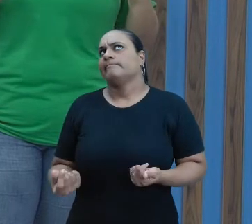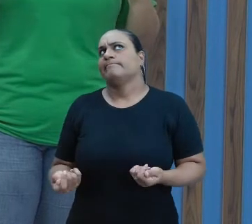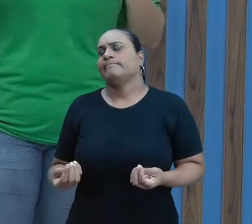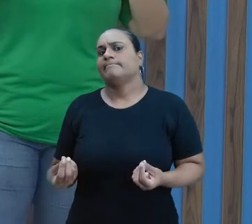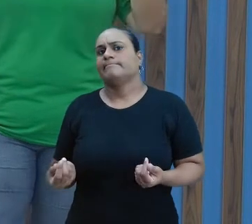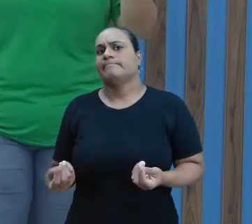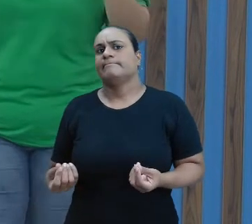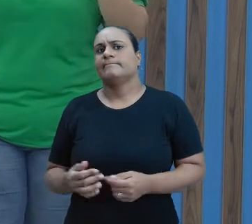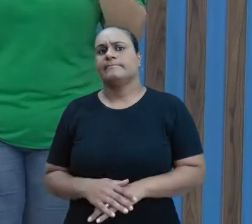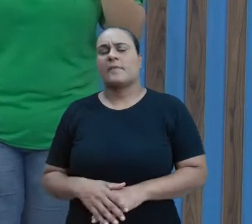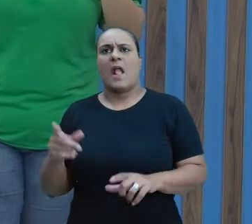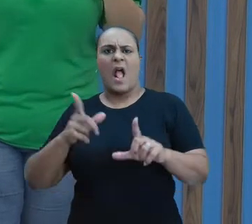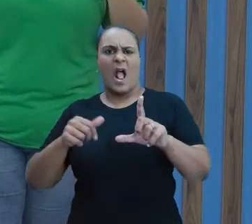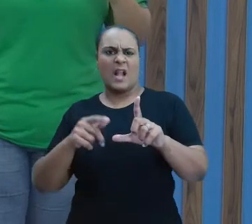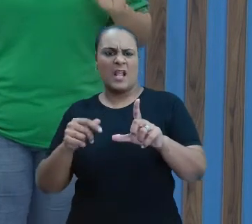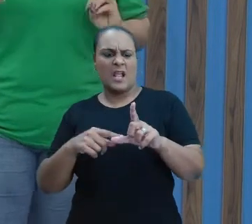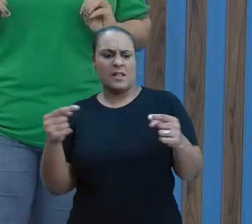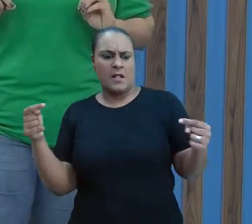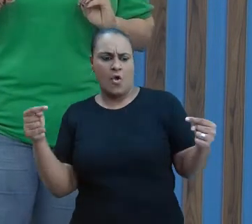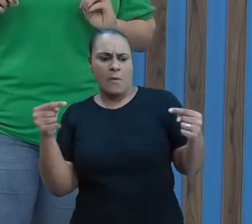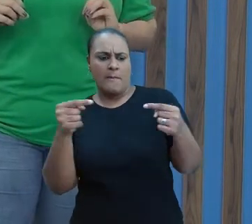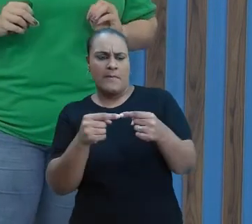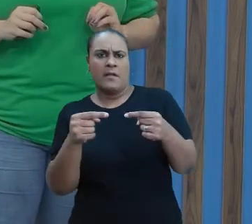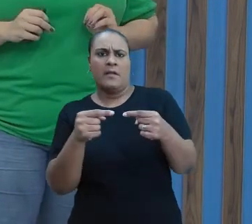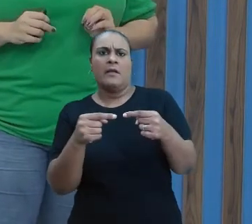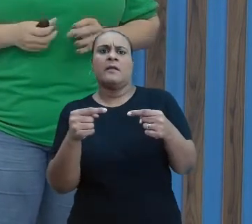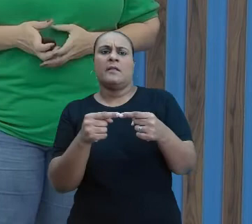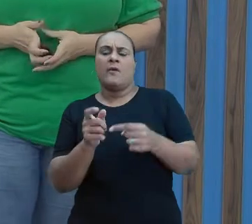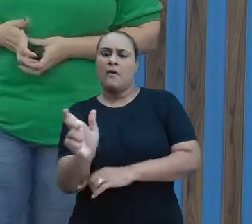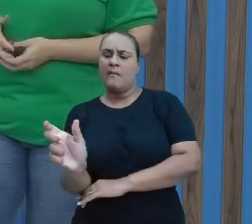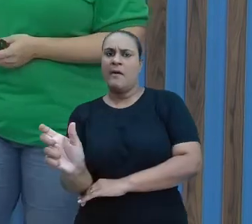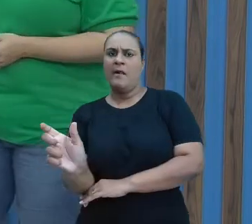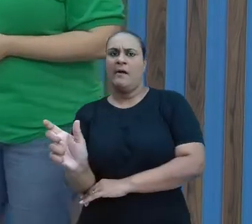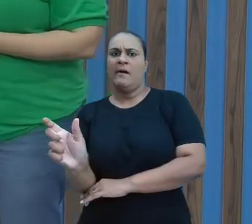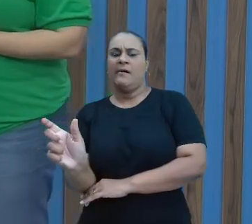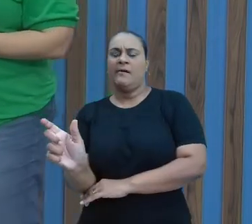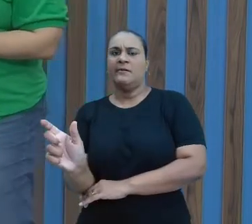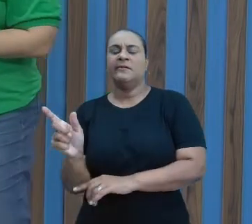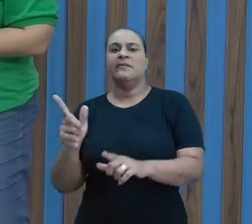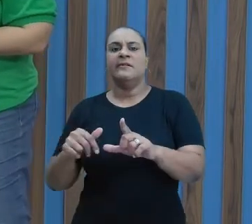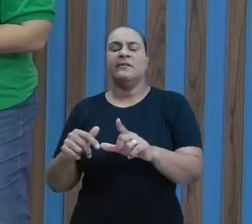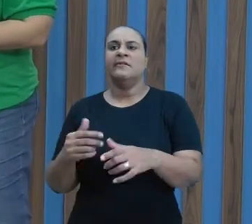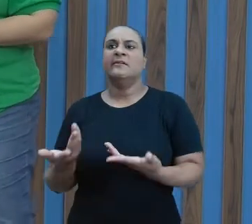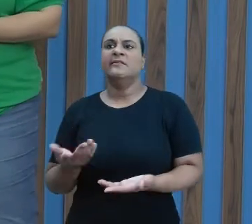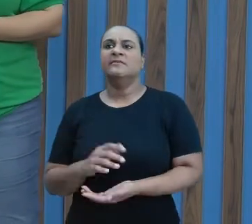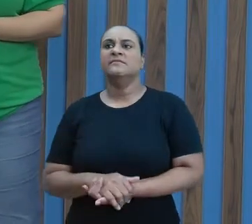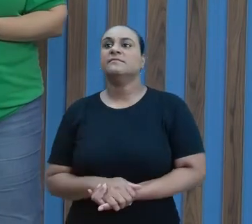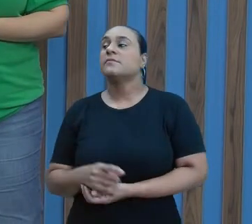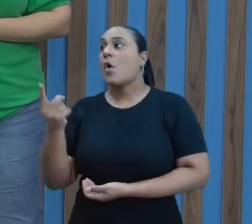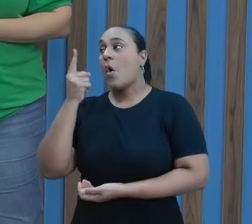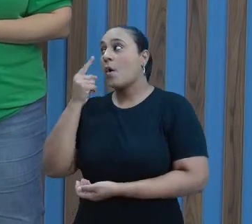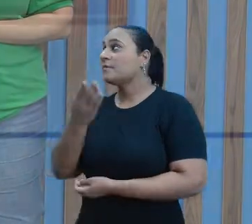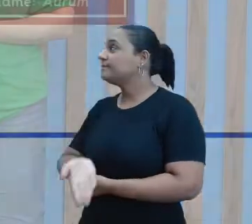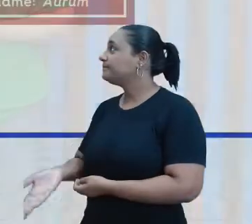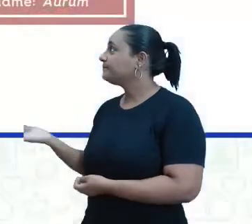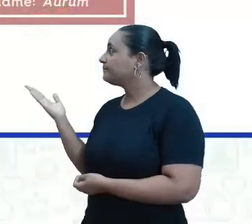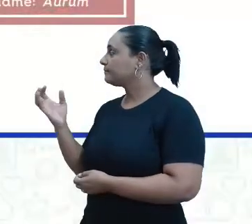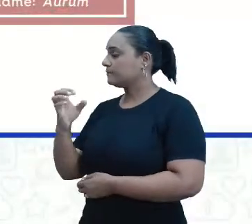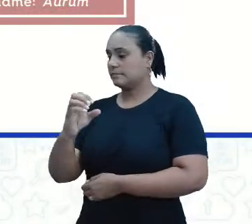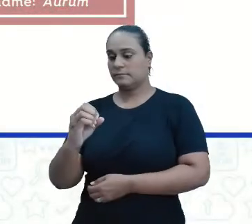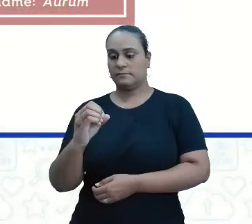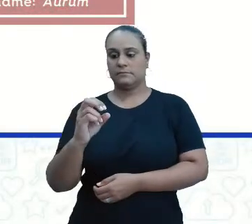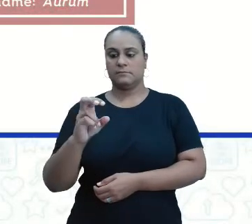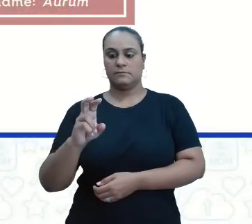que condiz com a primeira letra do nome dele, né? Olha aqui, o ouro. Ouro